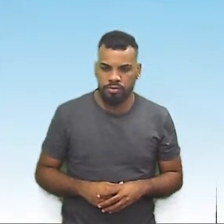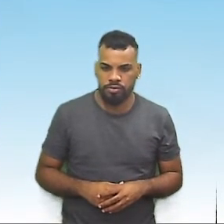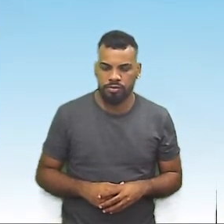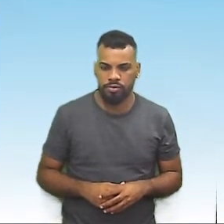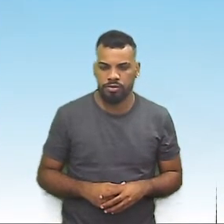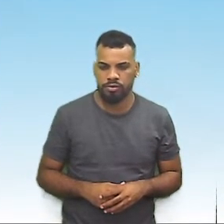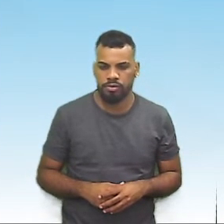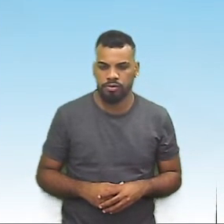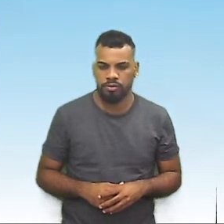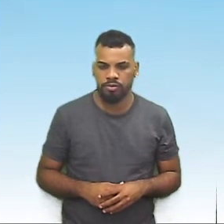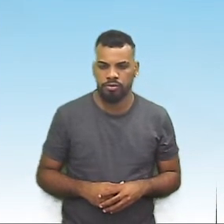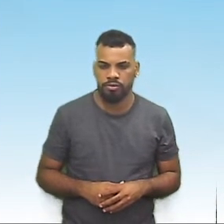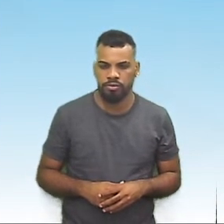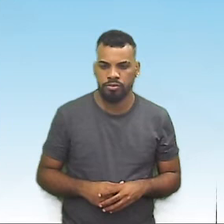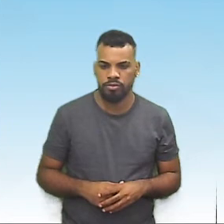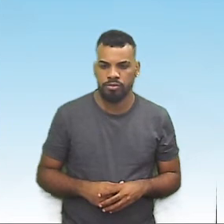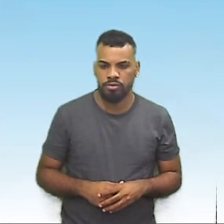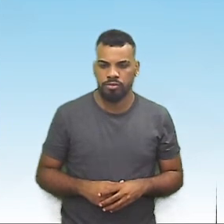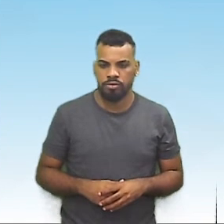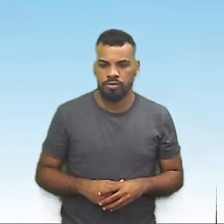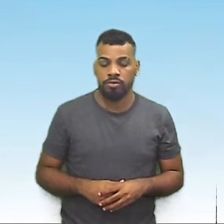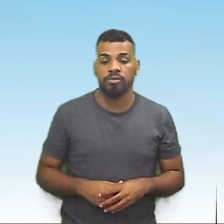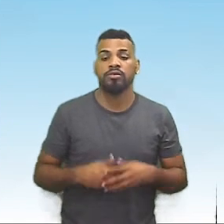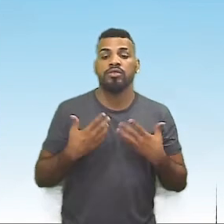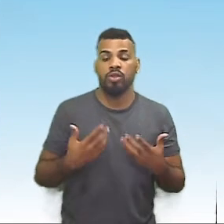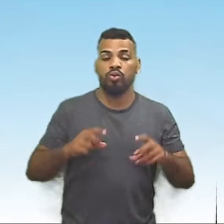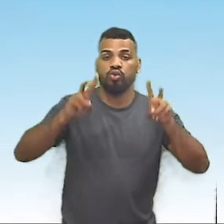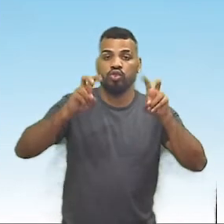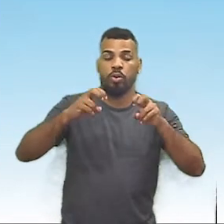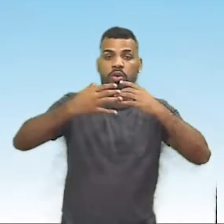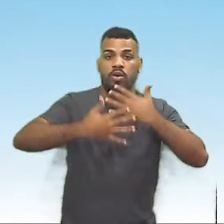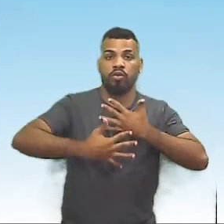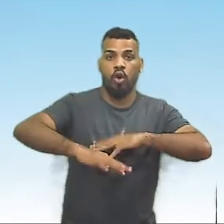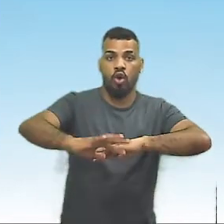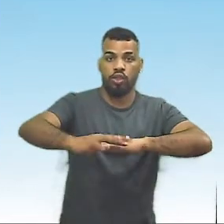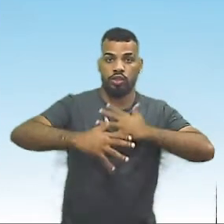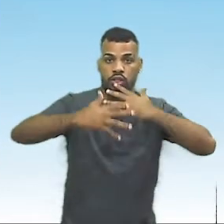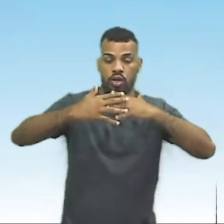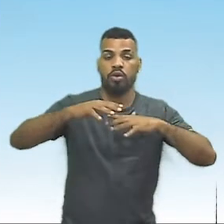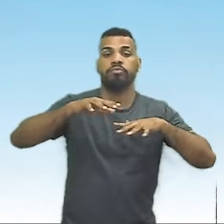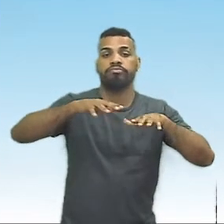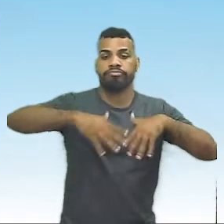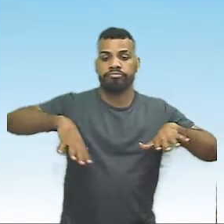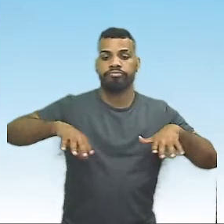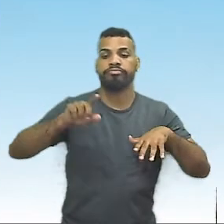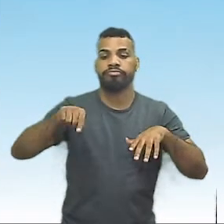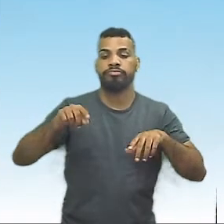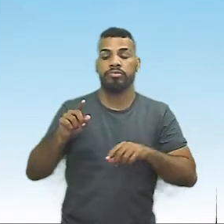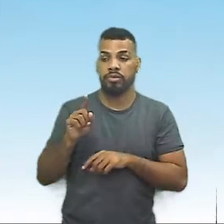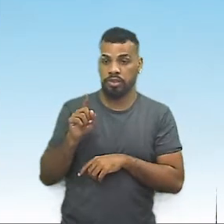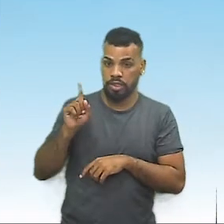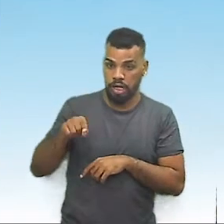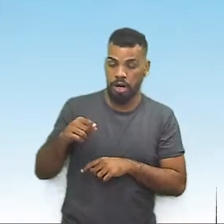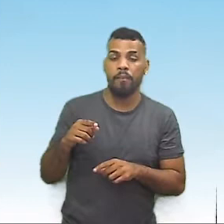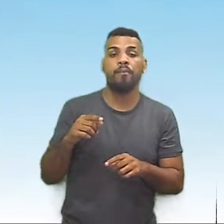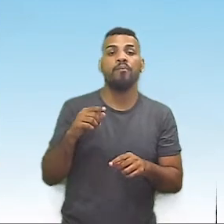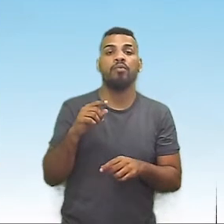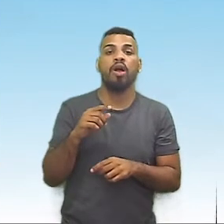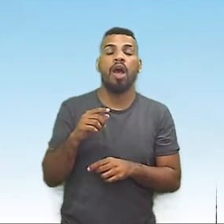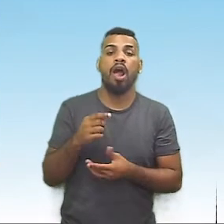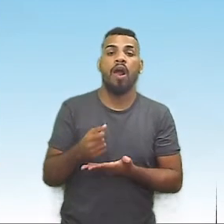planeta. Quando se fala dos oceanos, eles são responsáveis pela regulação